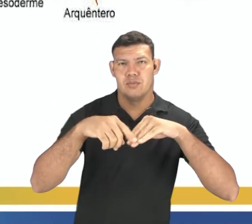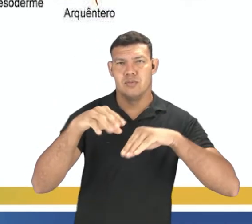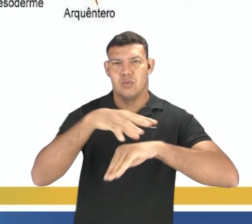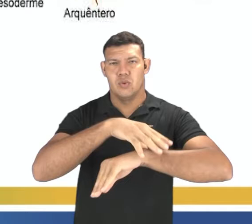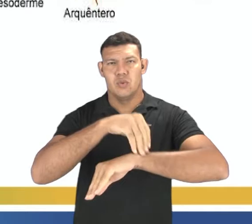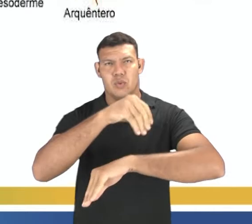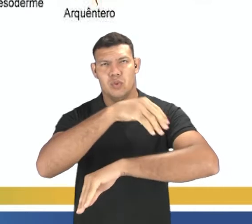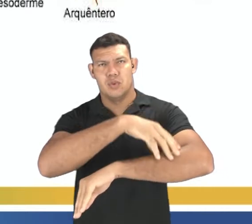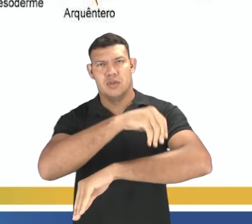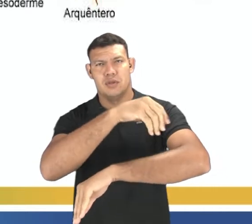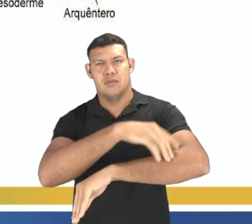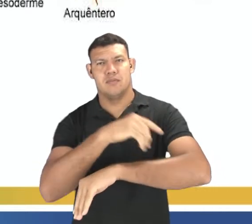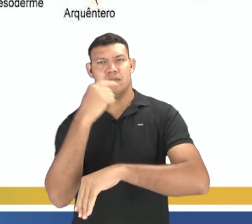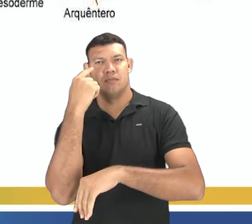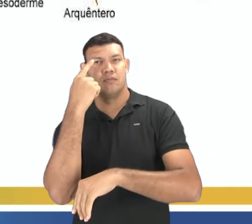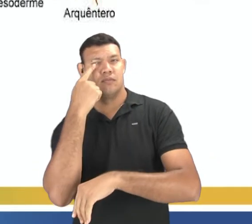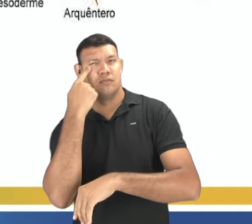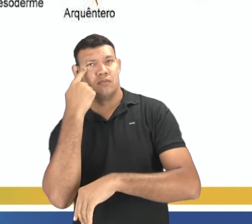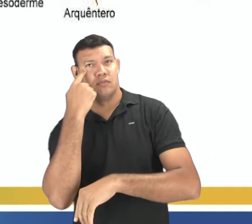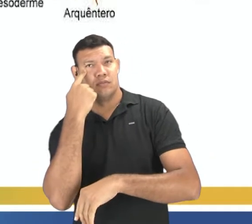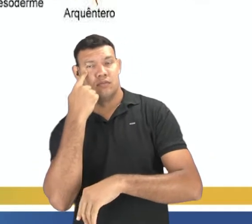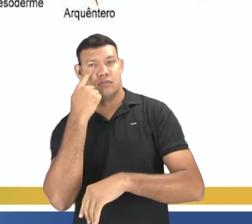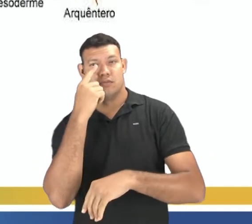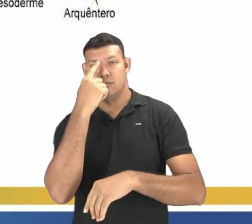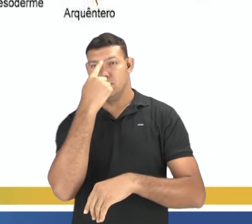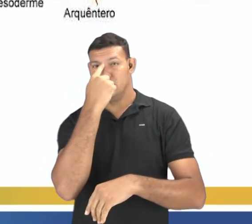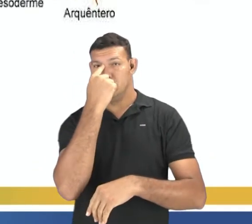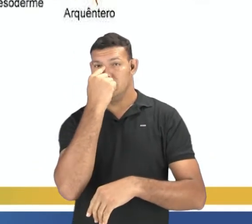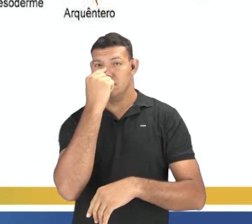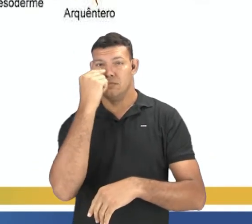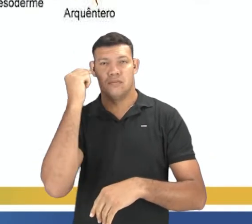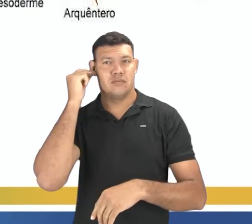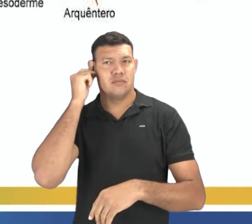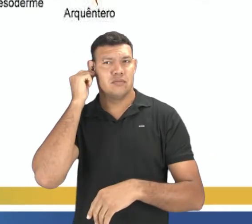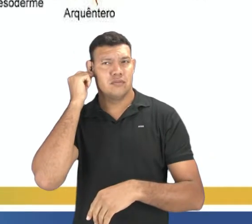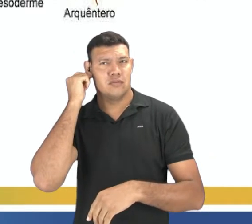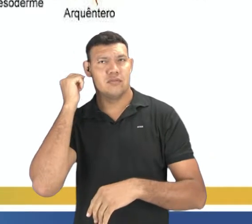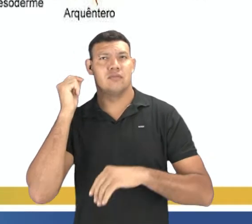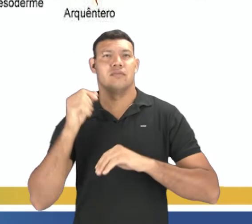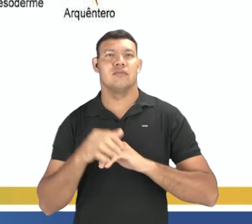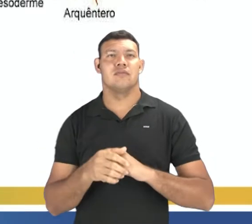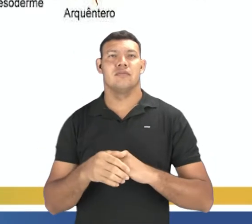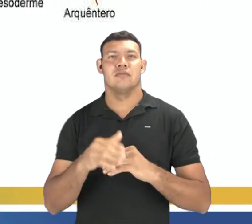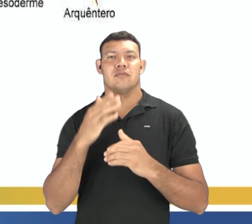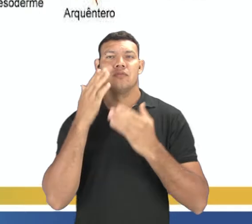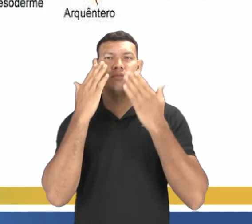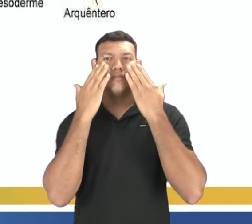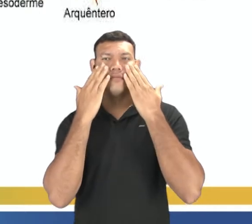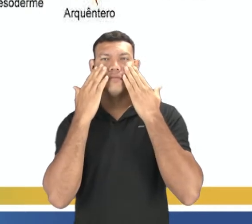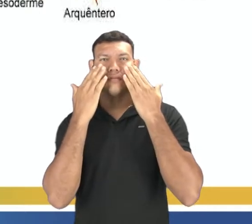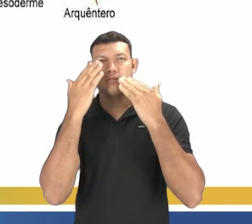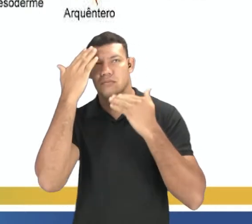pelos, das córneas, das cartilagens e ossos da face. Também